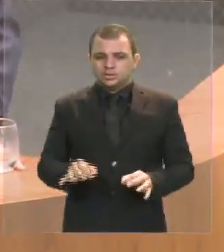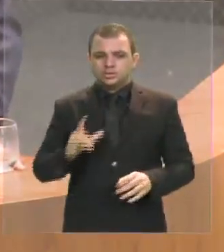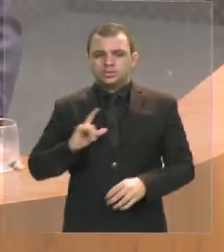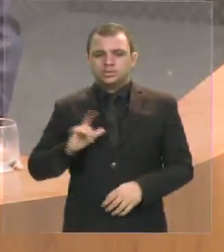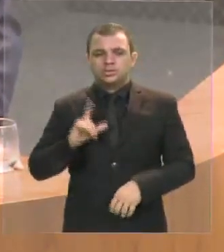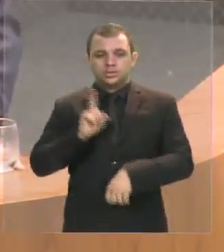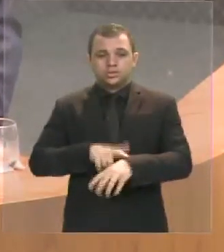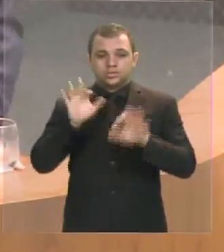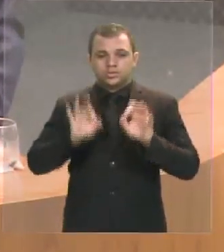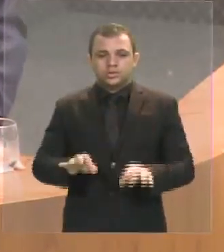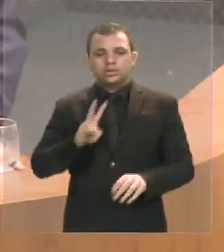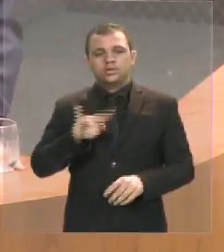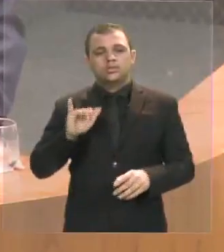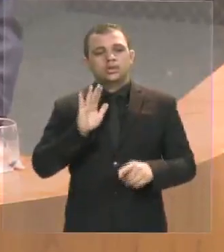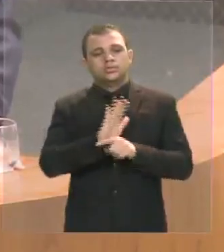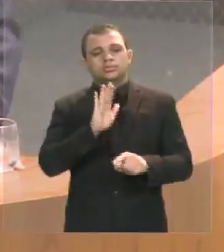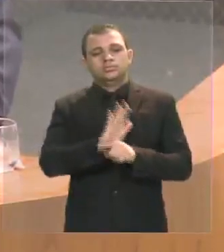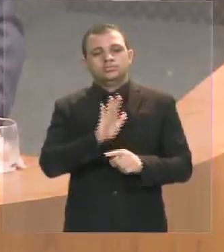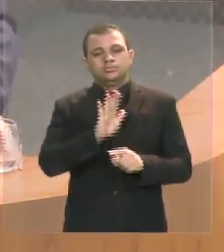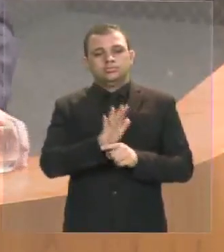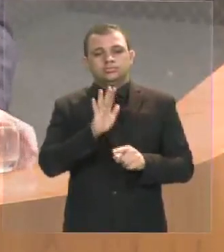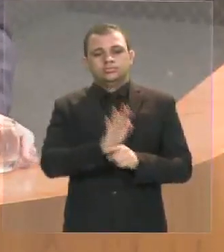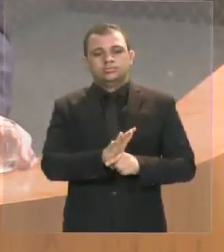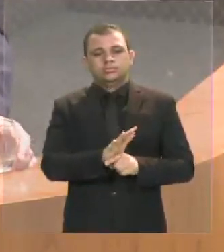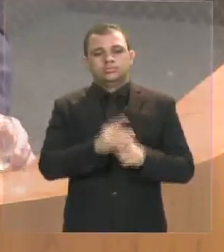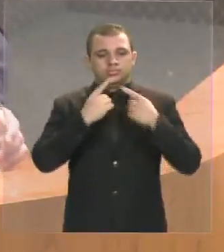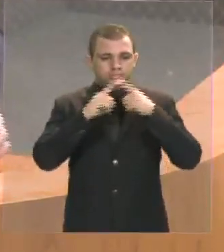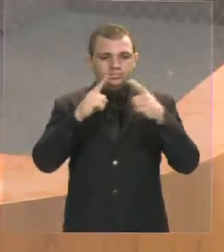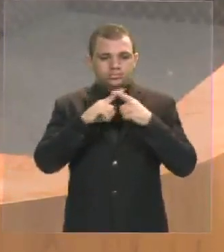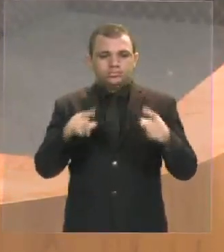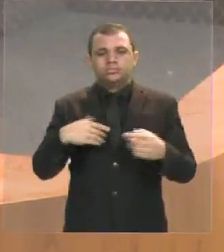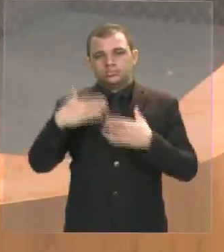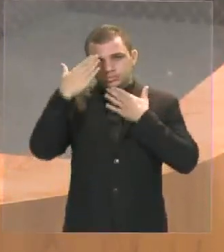possível, irá atender as reivindicações dos policiais civis. Muito obrigado.